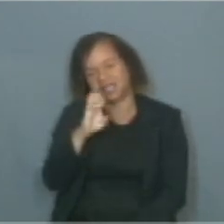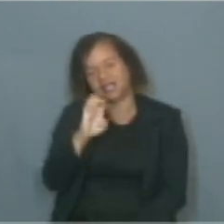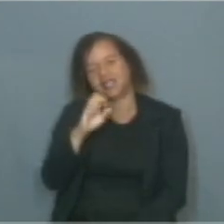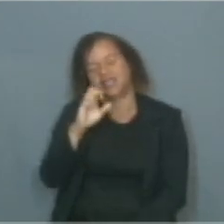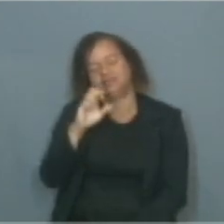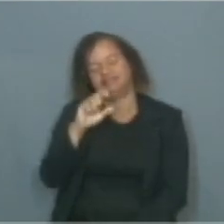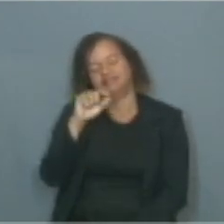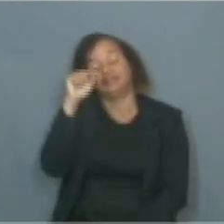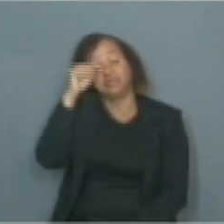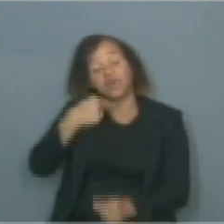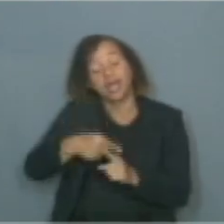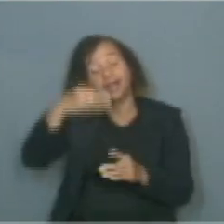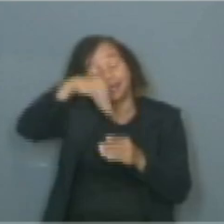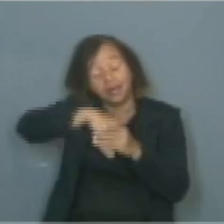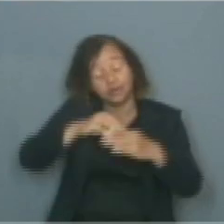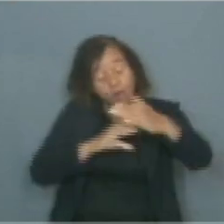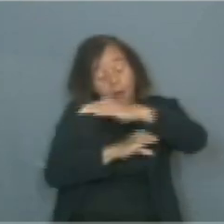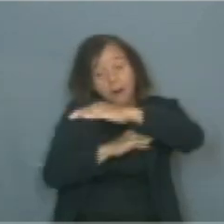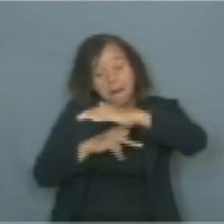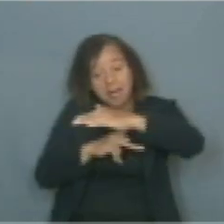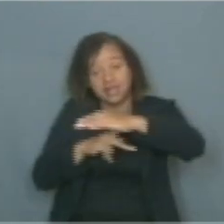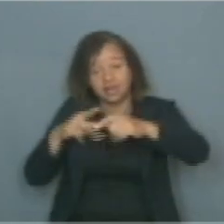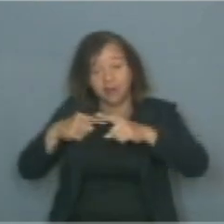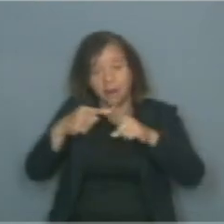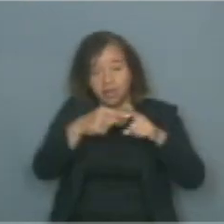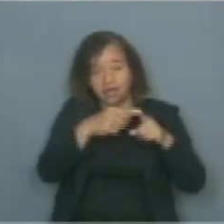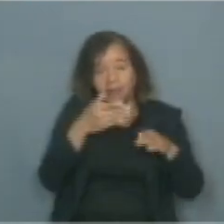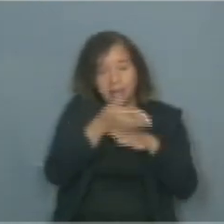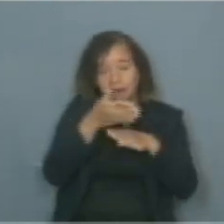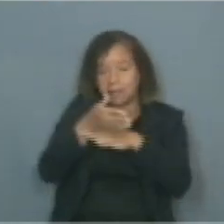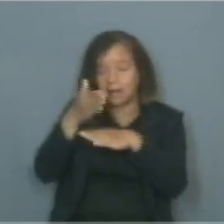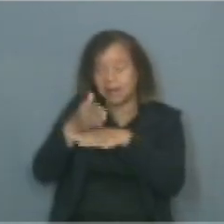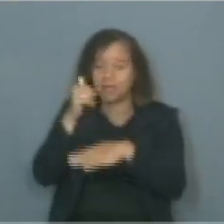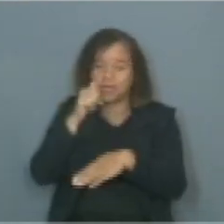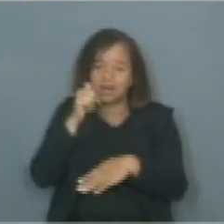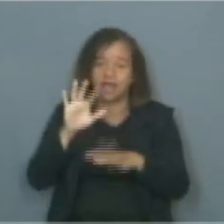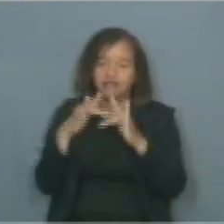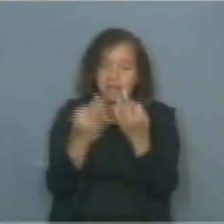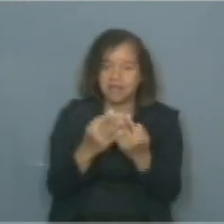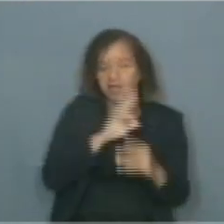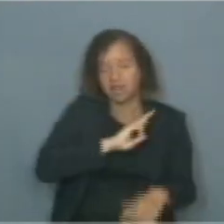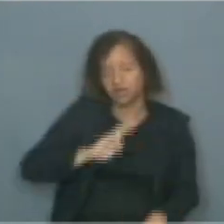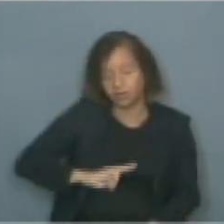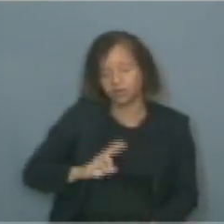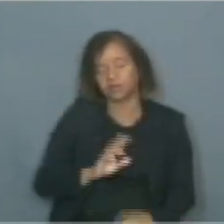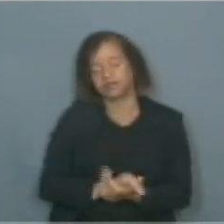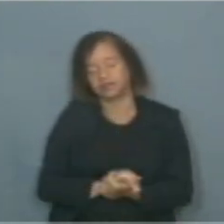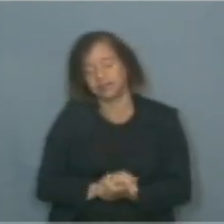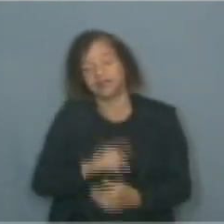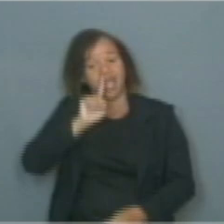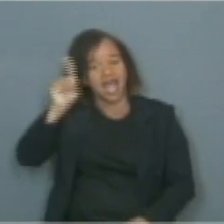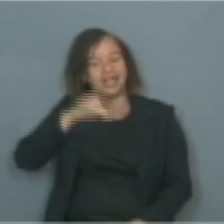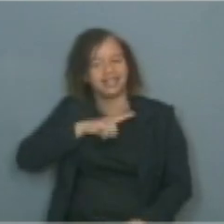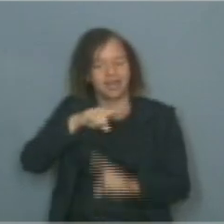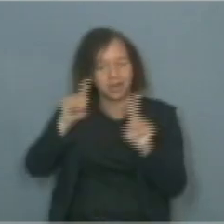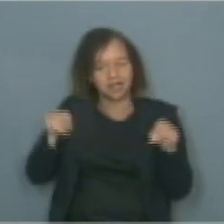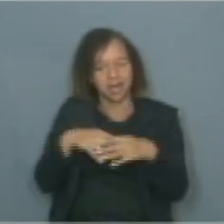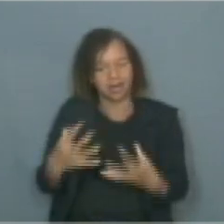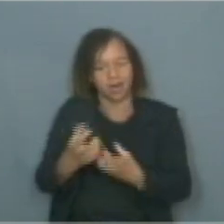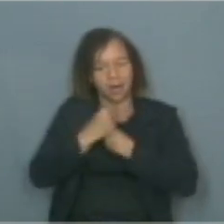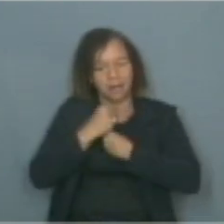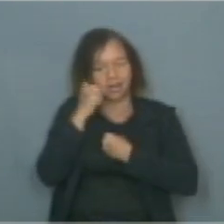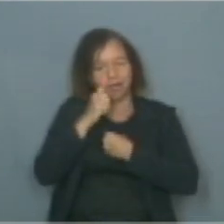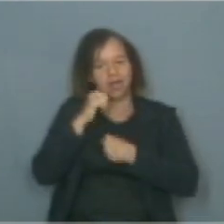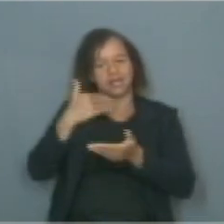Sabe por quê? Porque dentro dos compassos, onde as comunidades estão entrando, as mulheres, as famílias, vereador, ali tem uma sala de acolhimento à